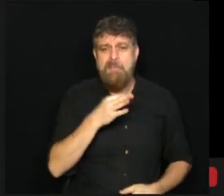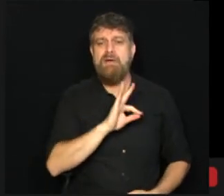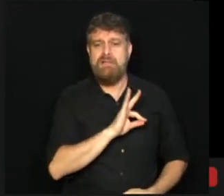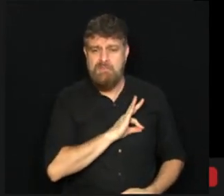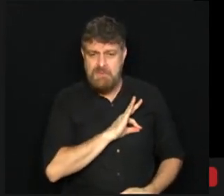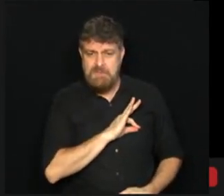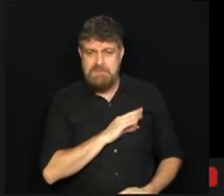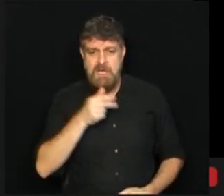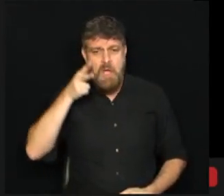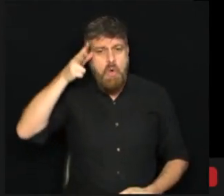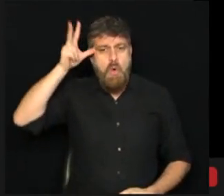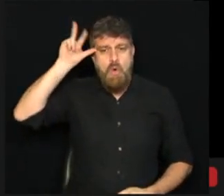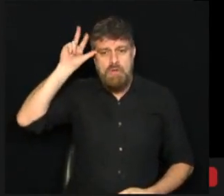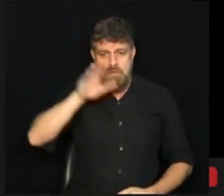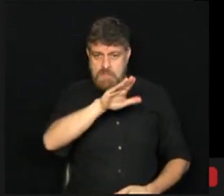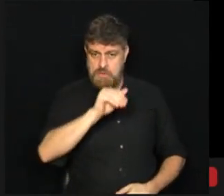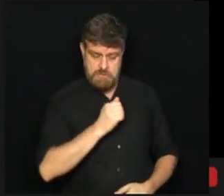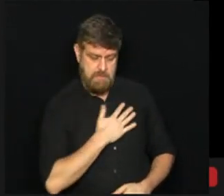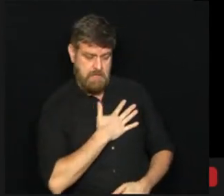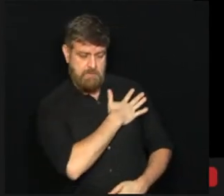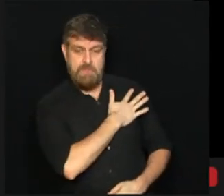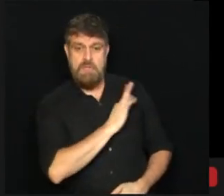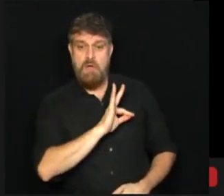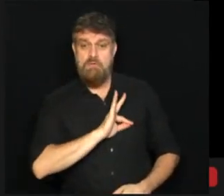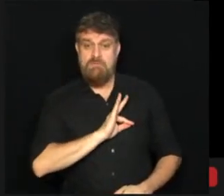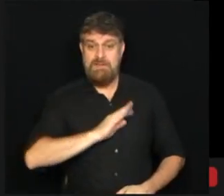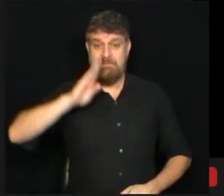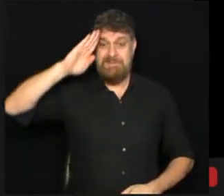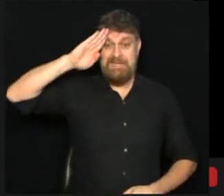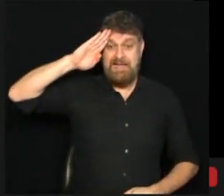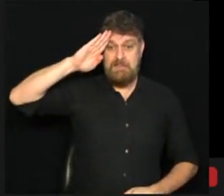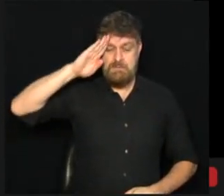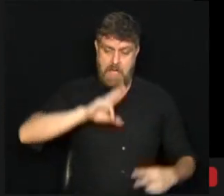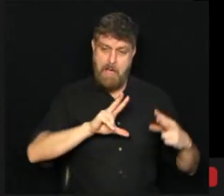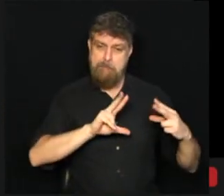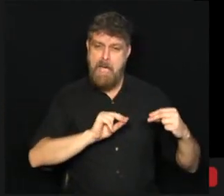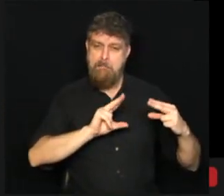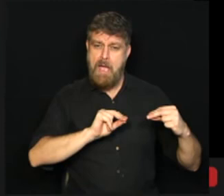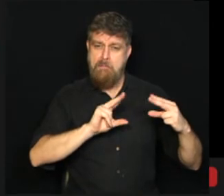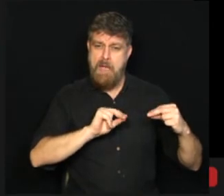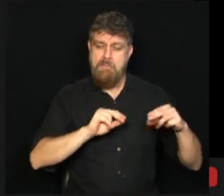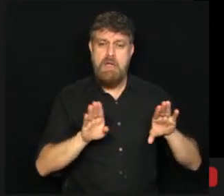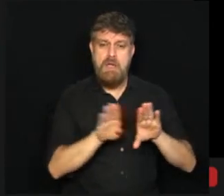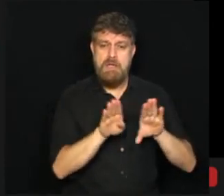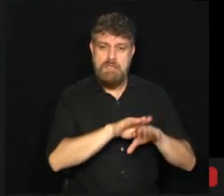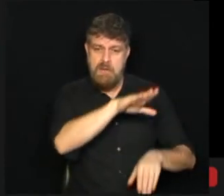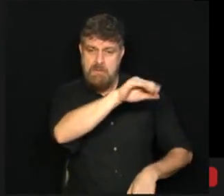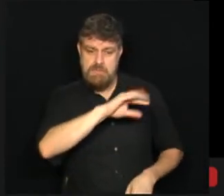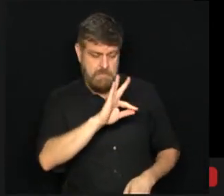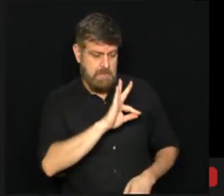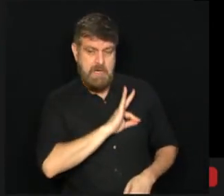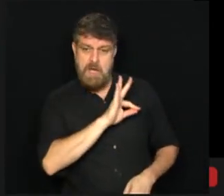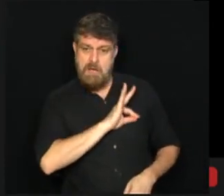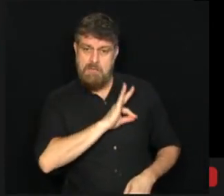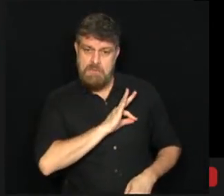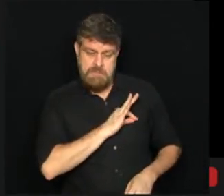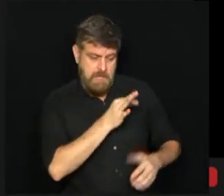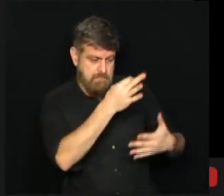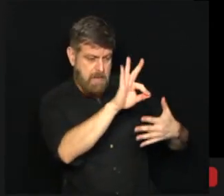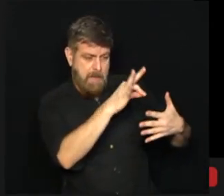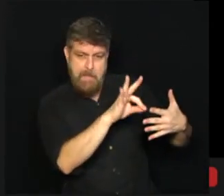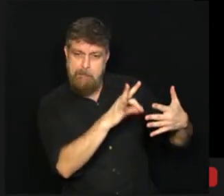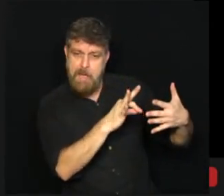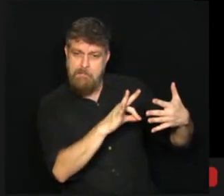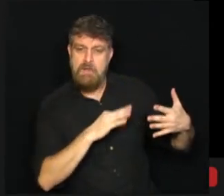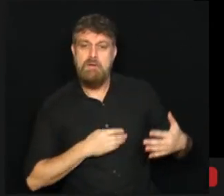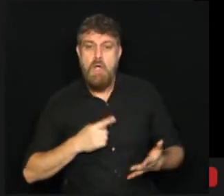com o comandante da Polícia Militar do Estado, conversei com o corregedor da Polícia, tenho agenda